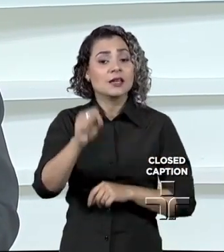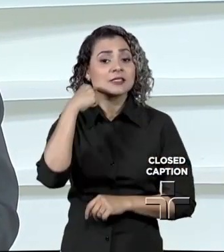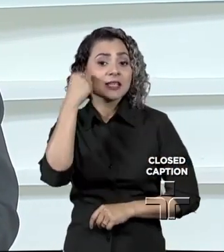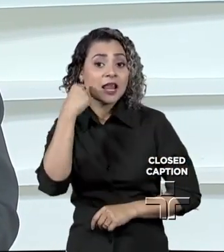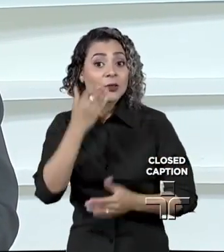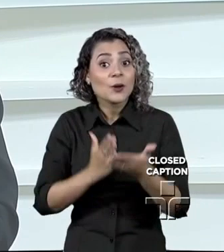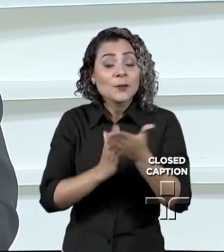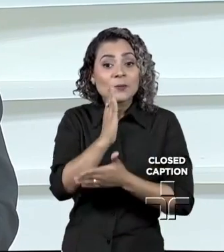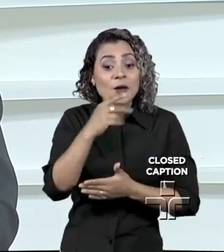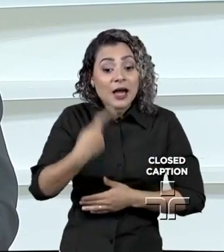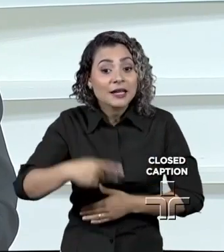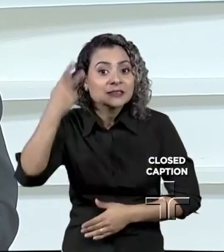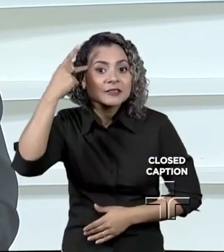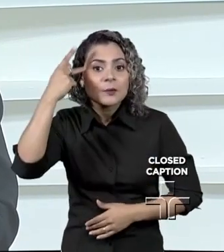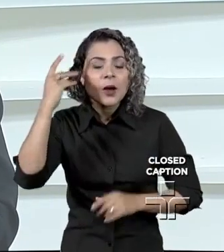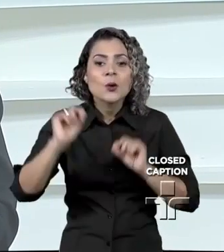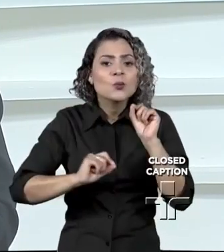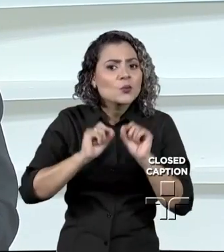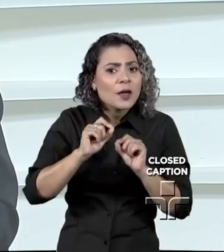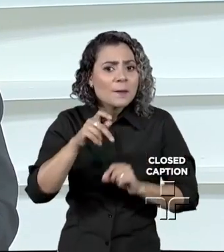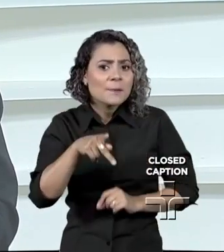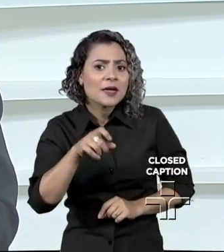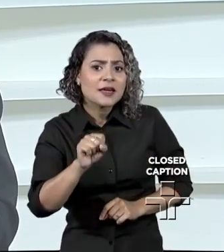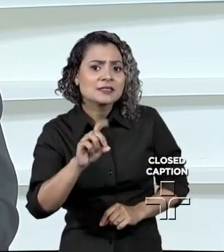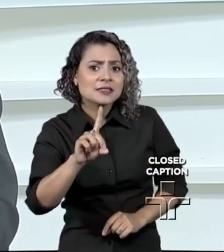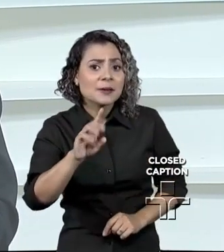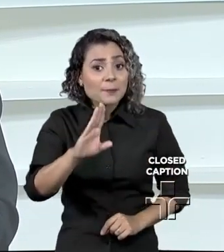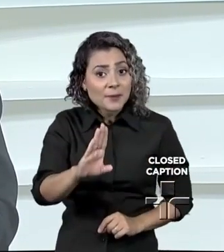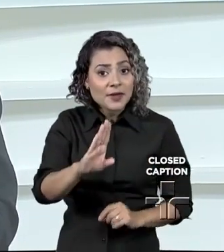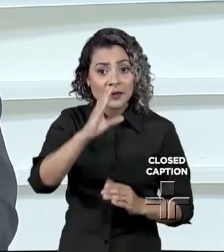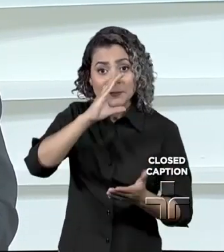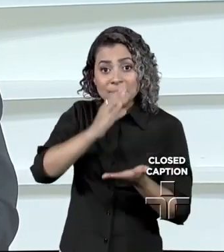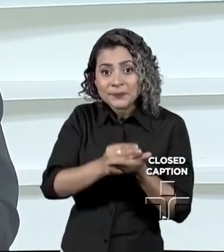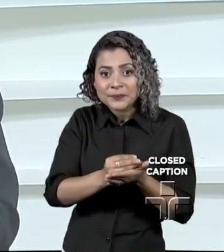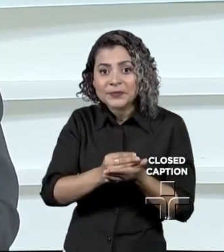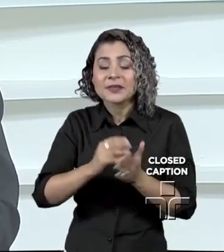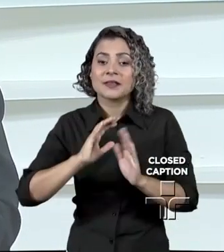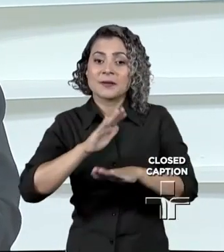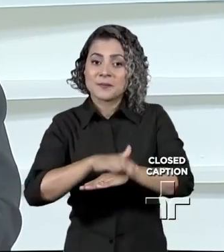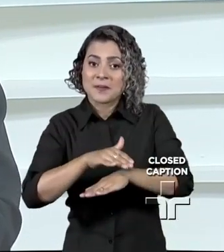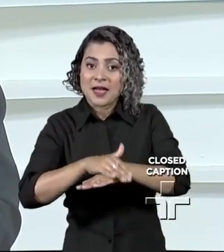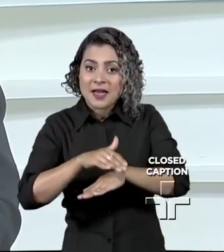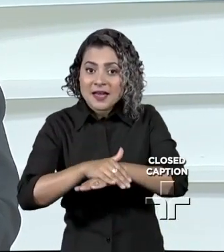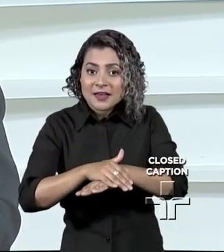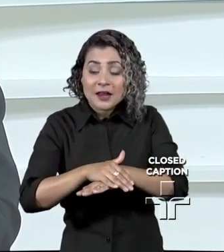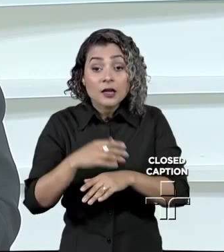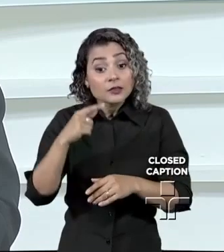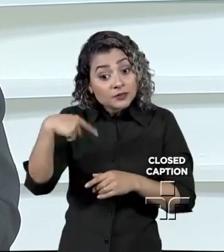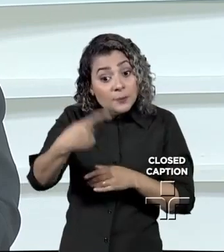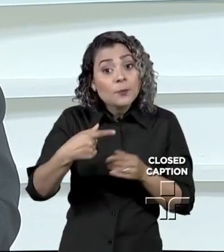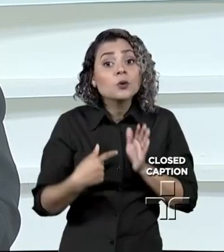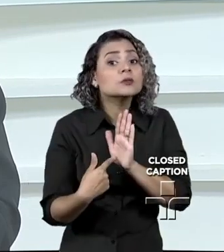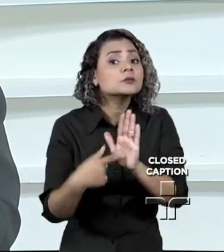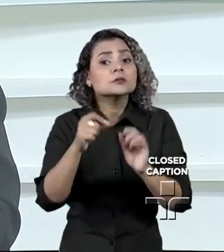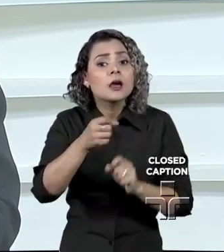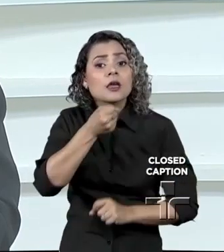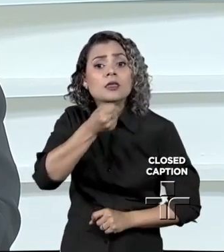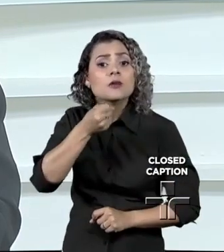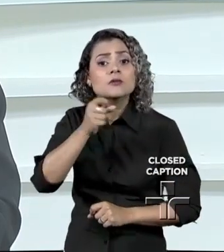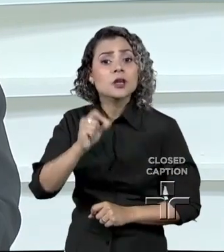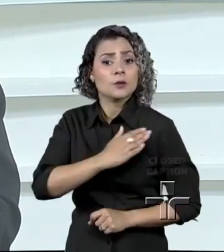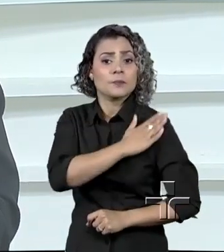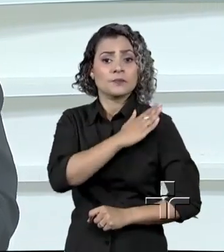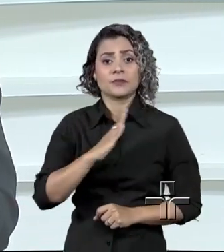senadora eleita por São Paulo pelo PSDB, Mara Gabrilli. Na sequência, vamos entrevistar o